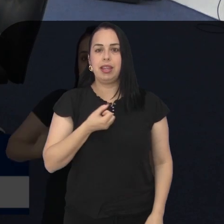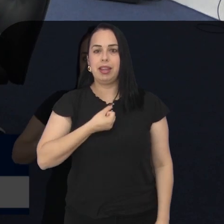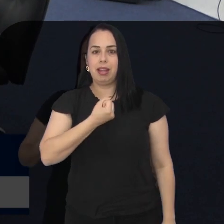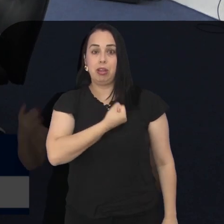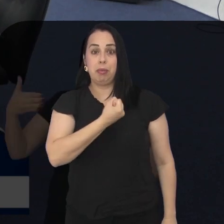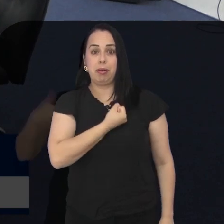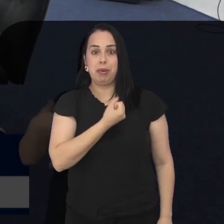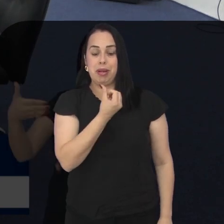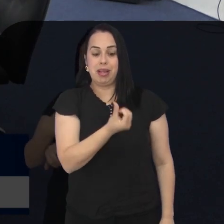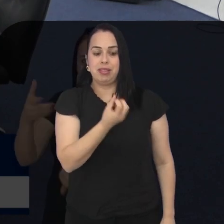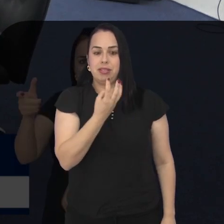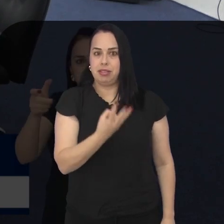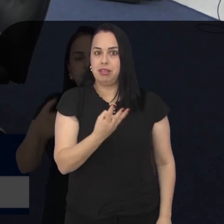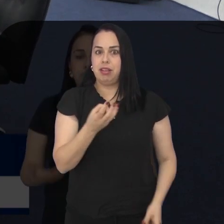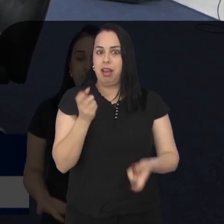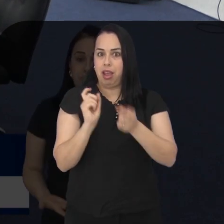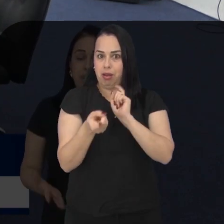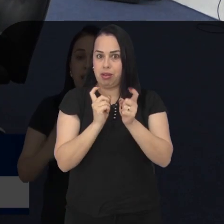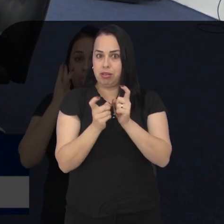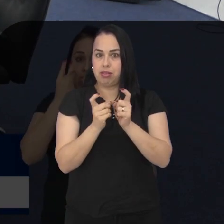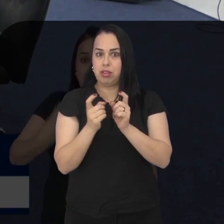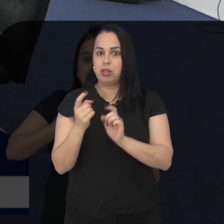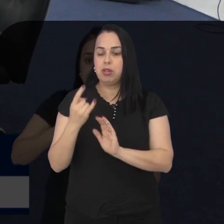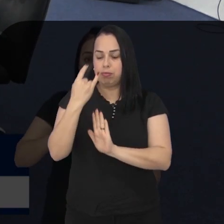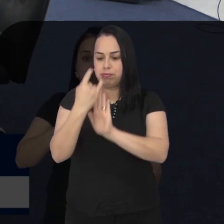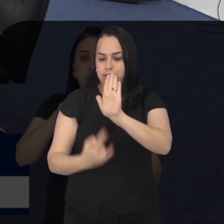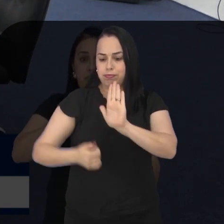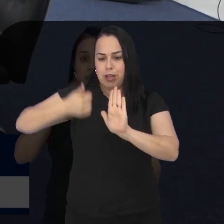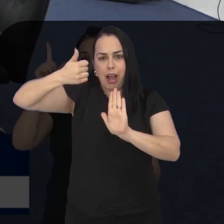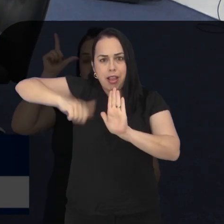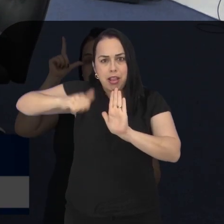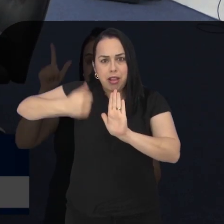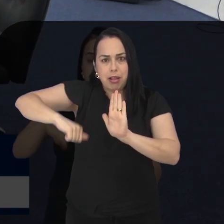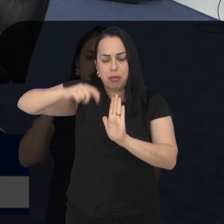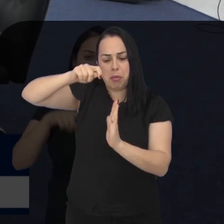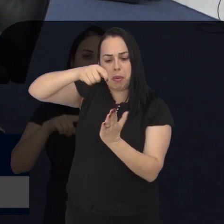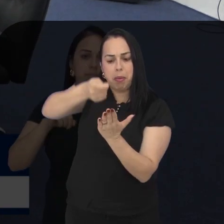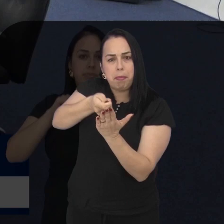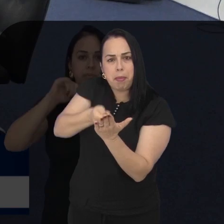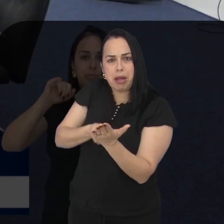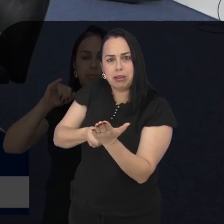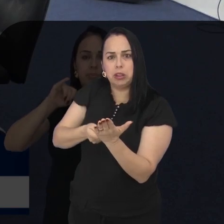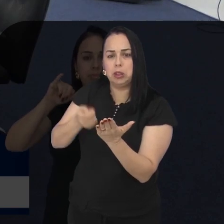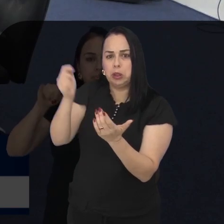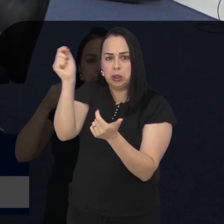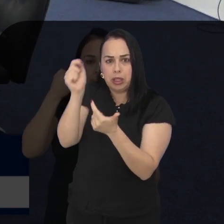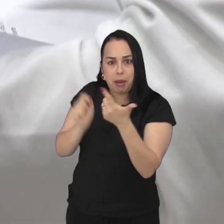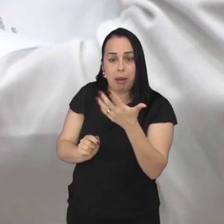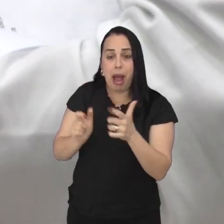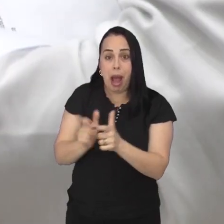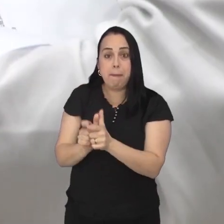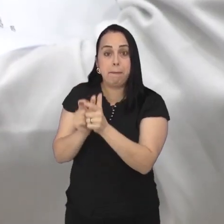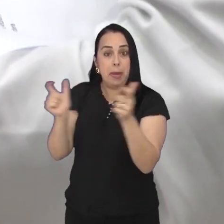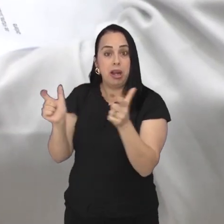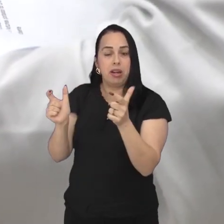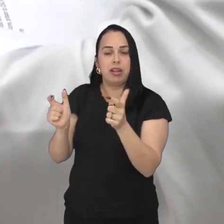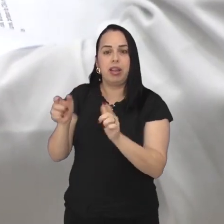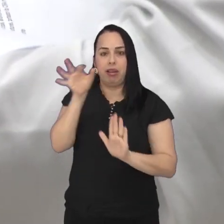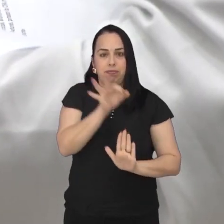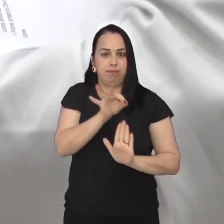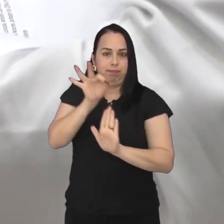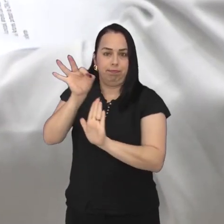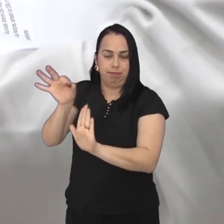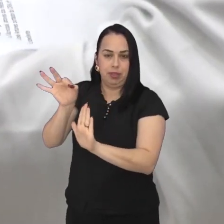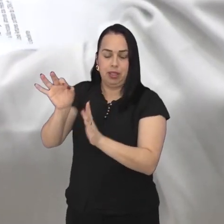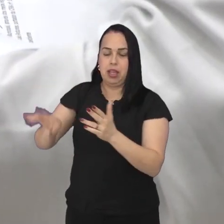Na 63ª sessão do ano, os vereadores apreciaram e fizeram a leitura de diversos documentos, a maior parte formada